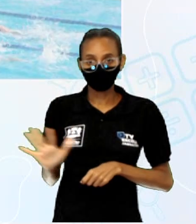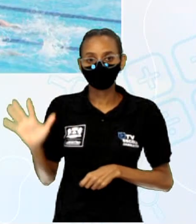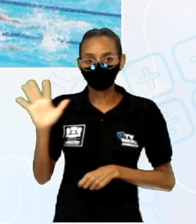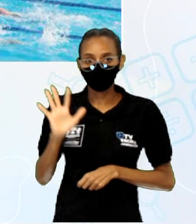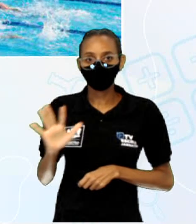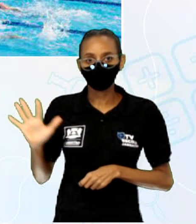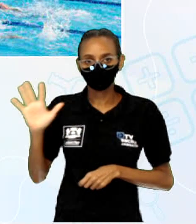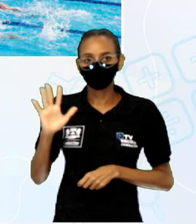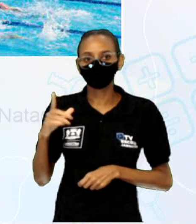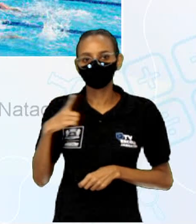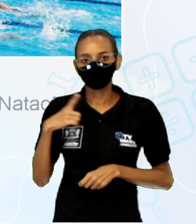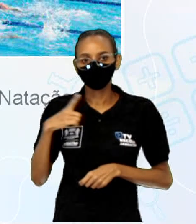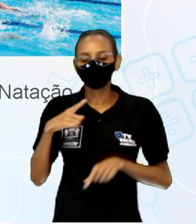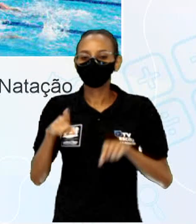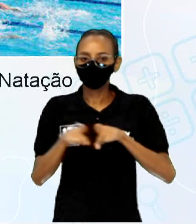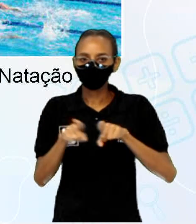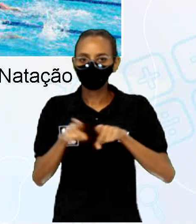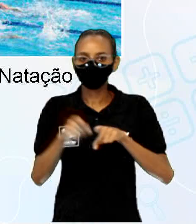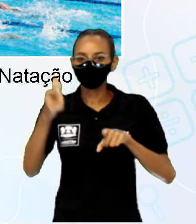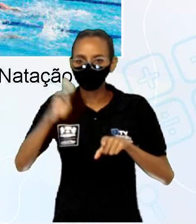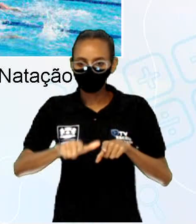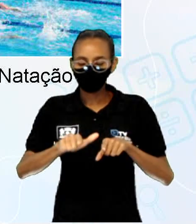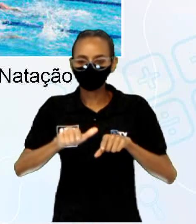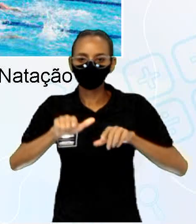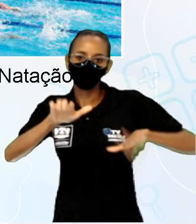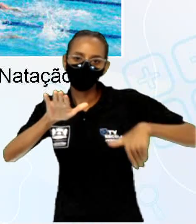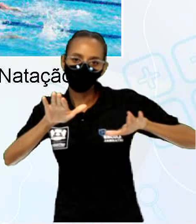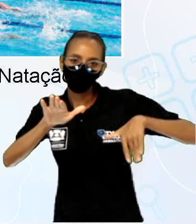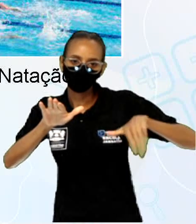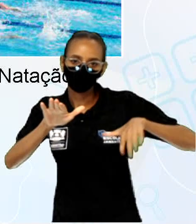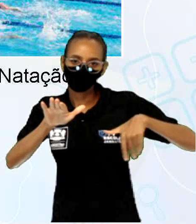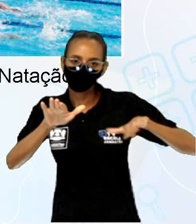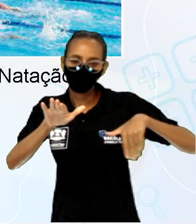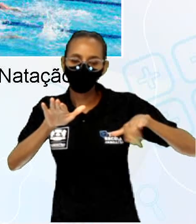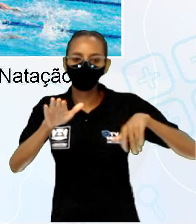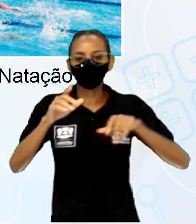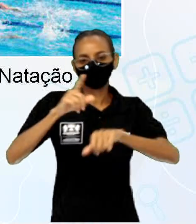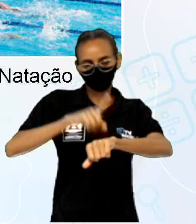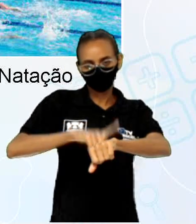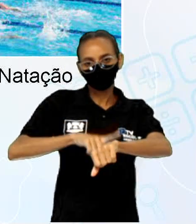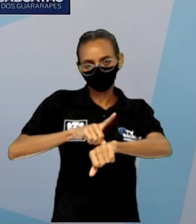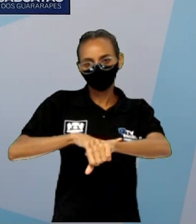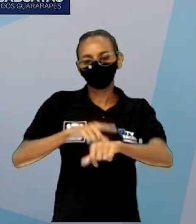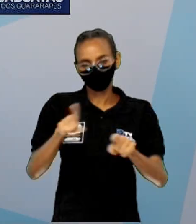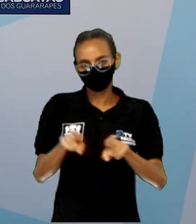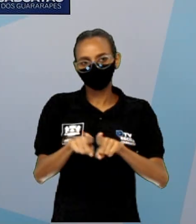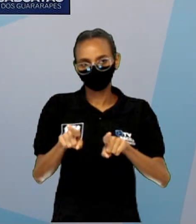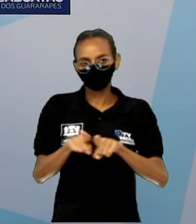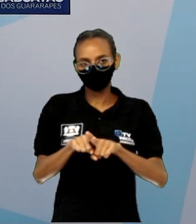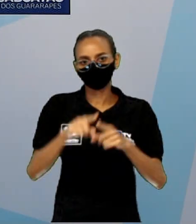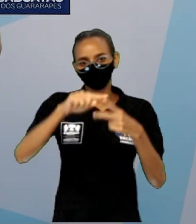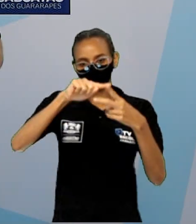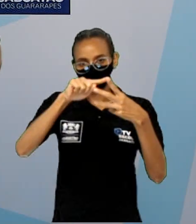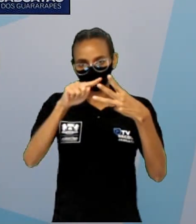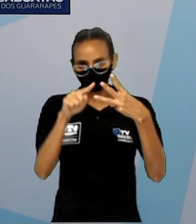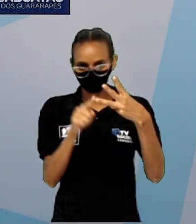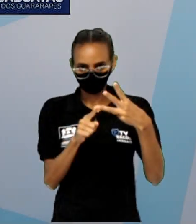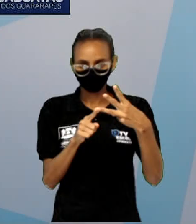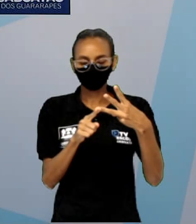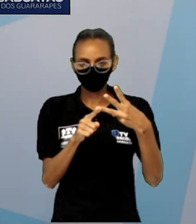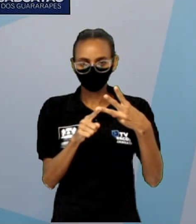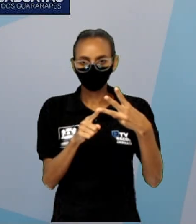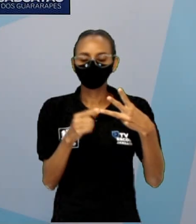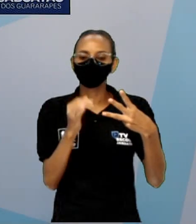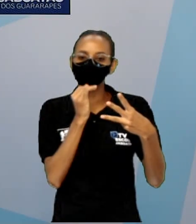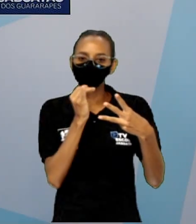Né? E por último, na natação, que ele também marca na relação de tempo quem chega nesse movimento. Então, 3 exemplos de esportes